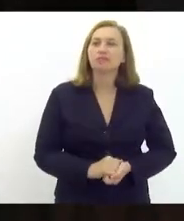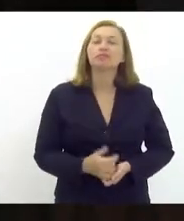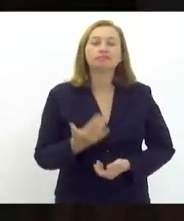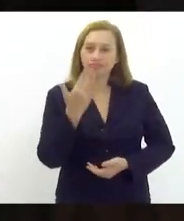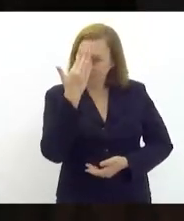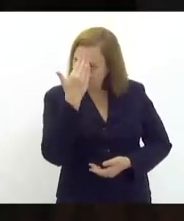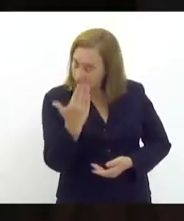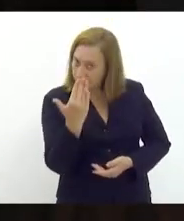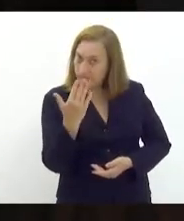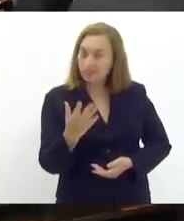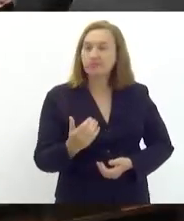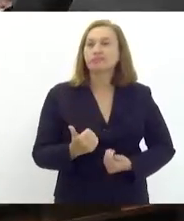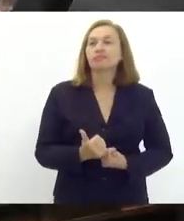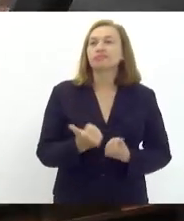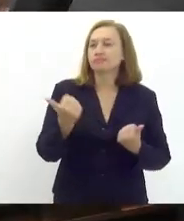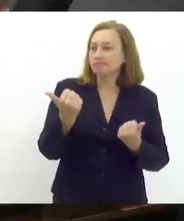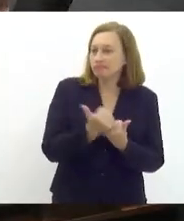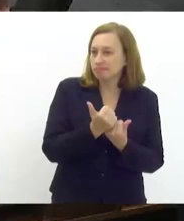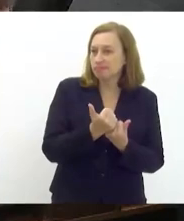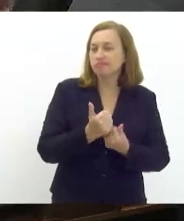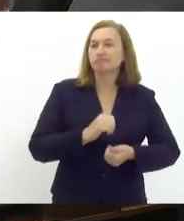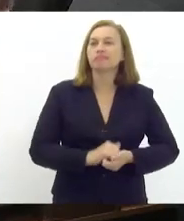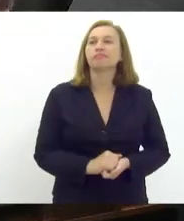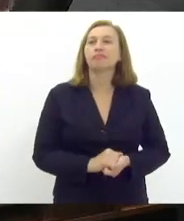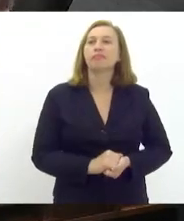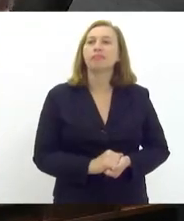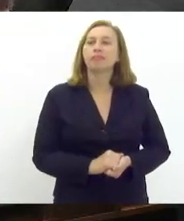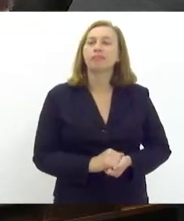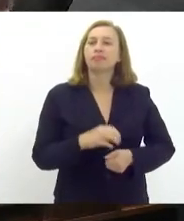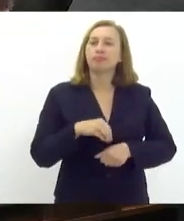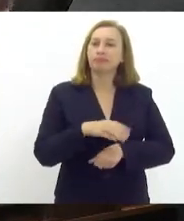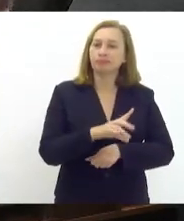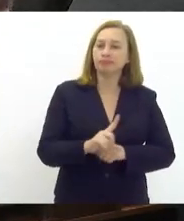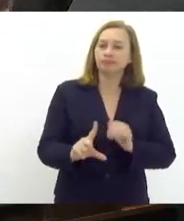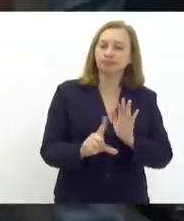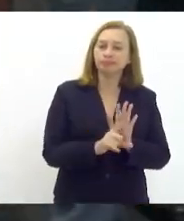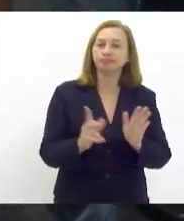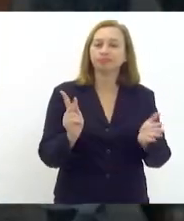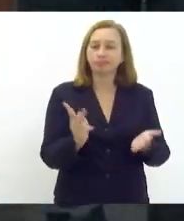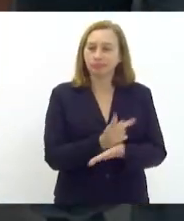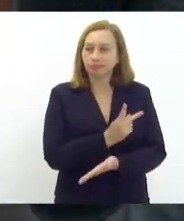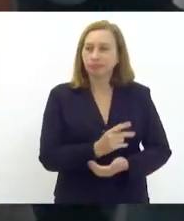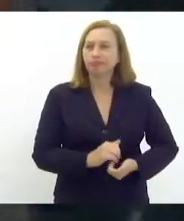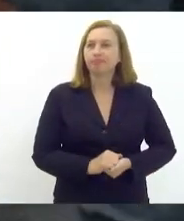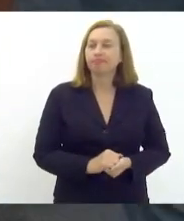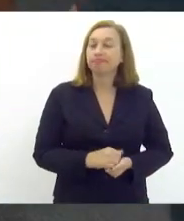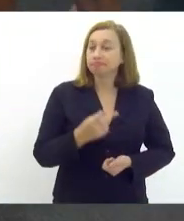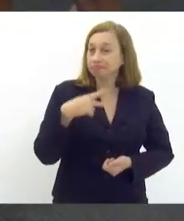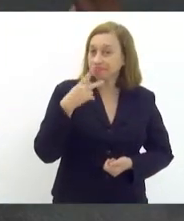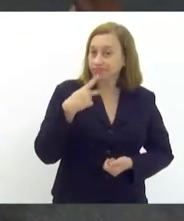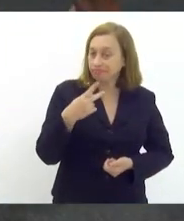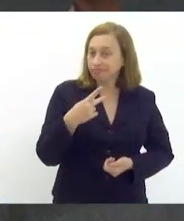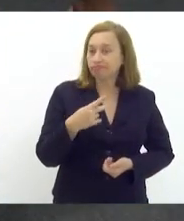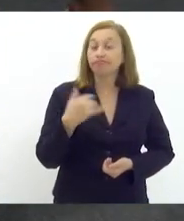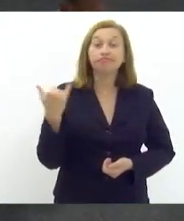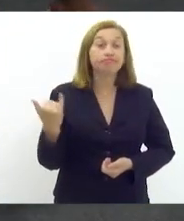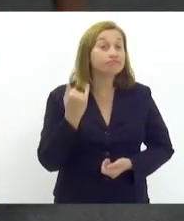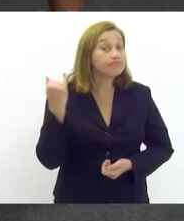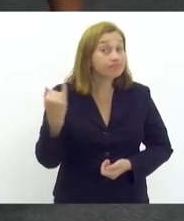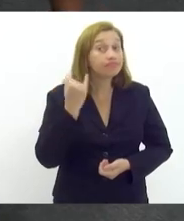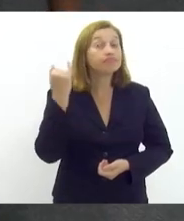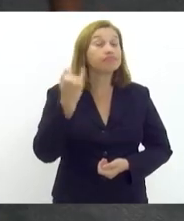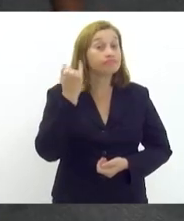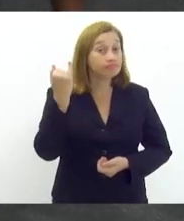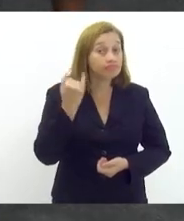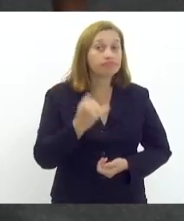agradecer aí o apoio né para essa indicação Legislativa acontecesse e ressaltar a importância